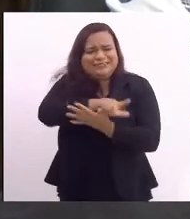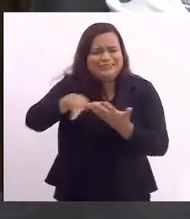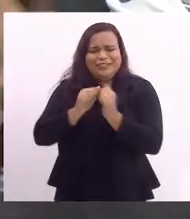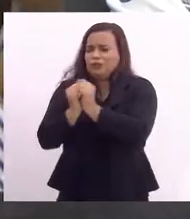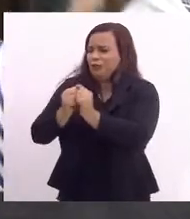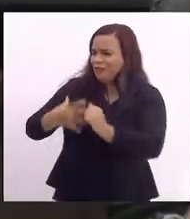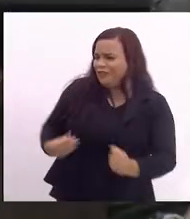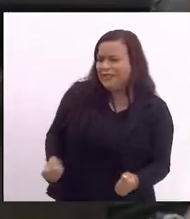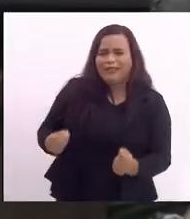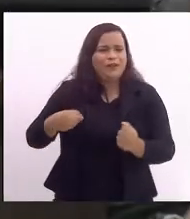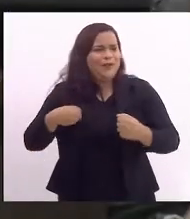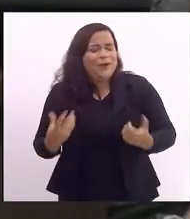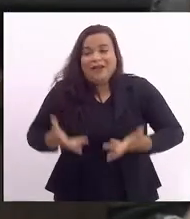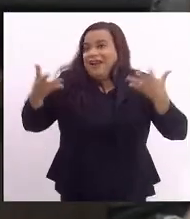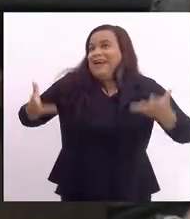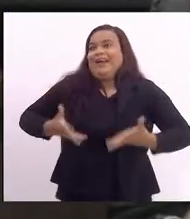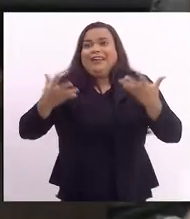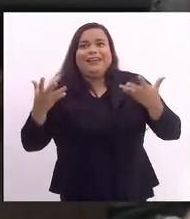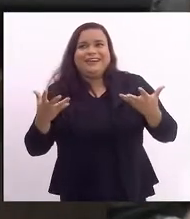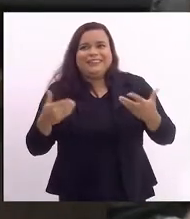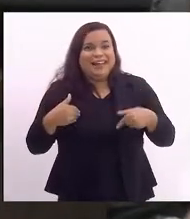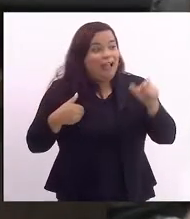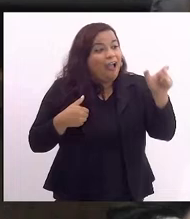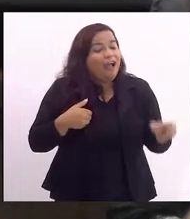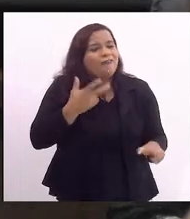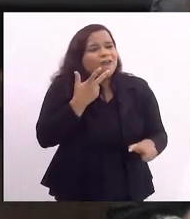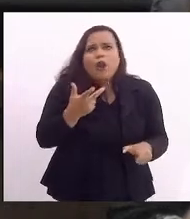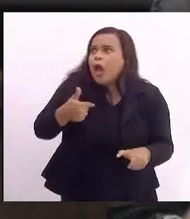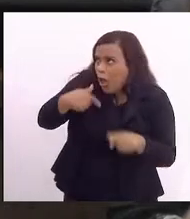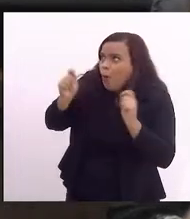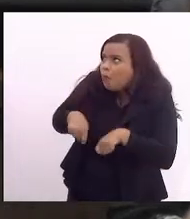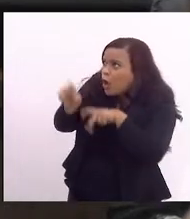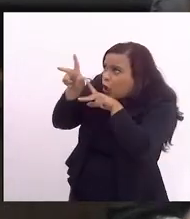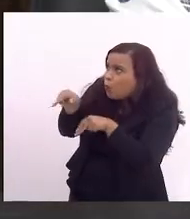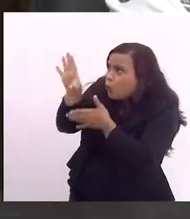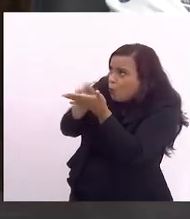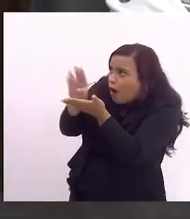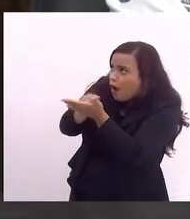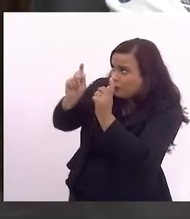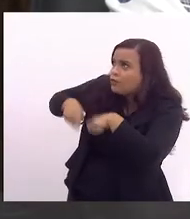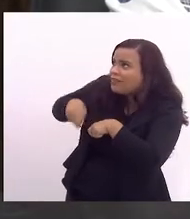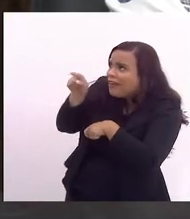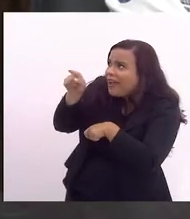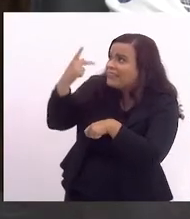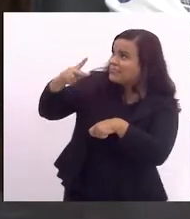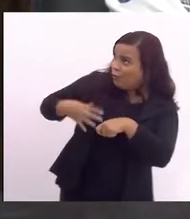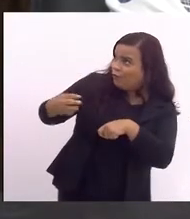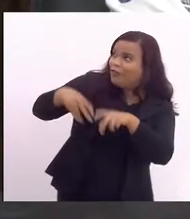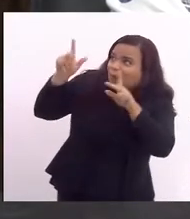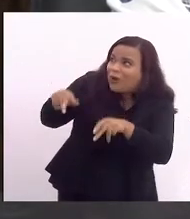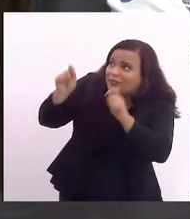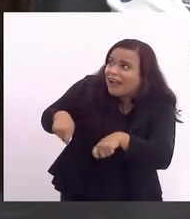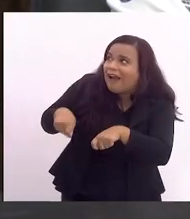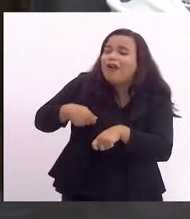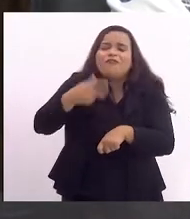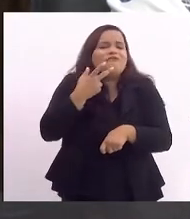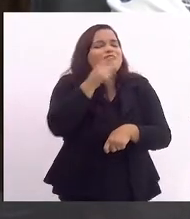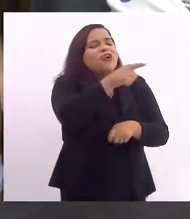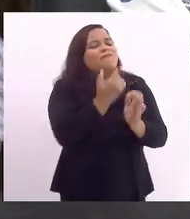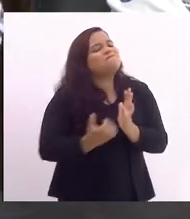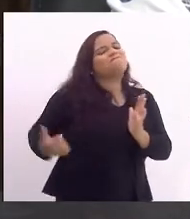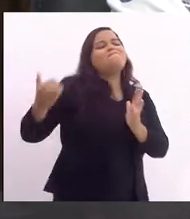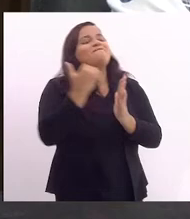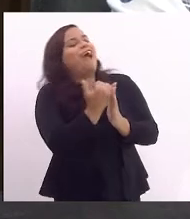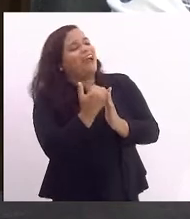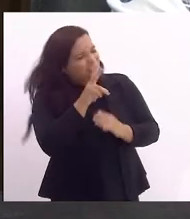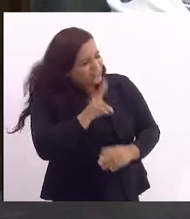filhos, eu estava vibrando vida. E ele falou, mas eu vou poder ser igual a você? Eu vou poder ser igual aos seus filhos? Eu falei, você vai poder ser muito mais, mas